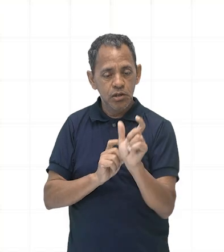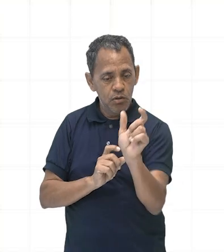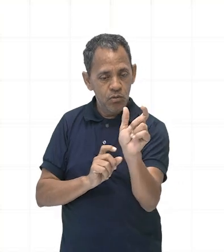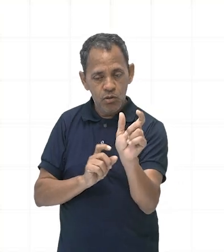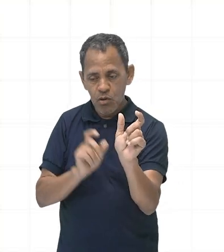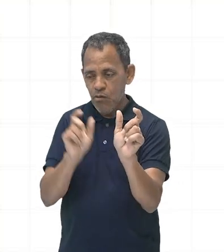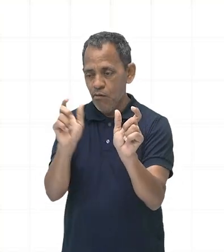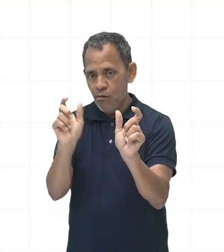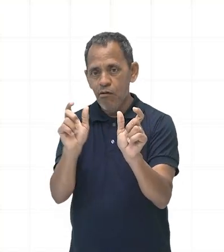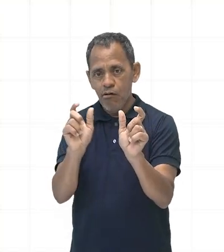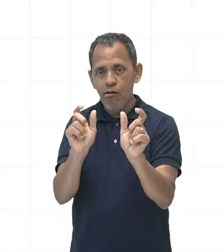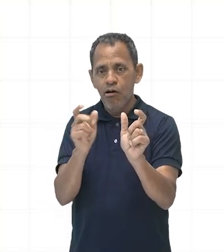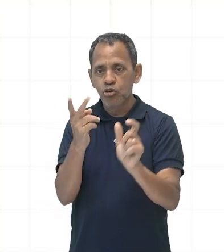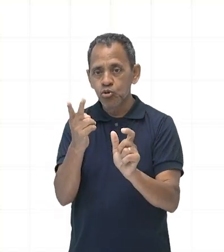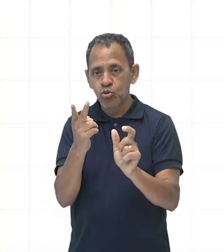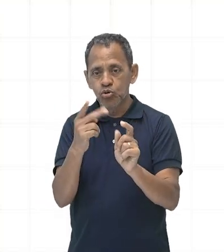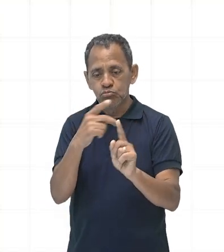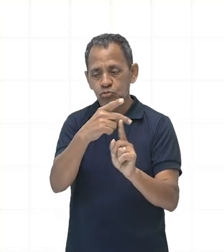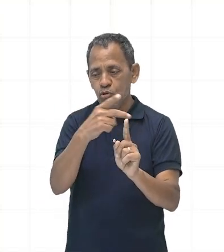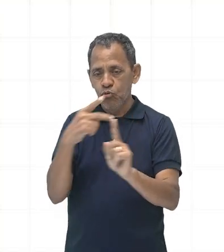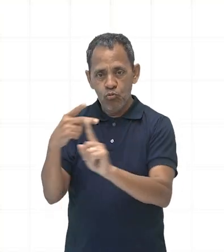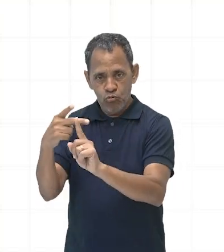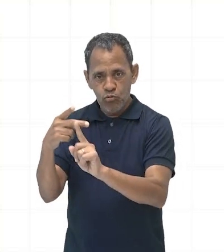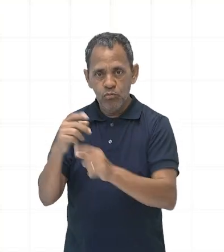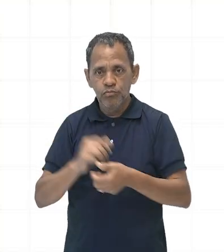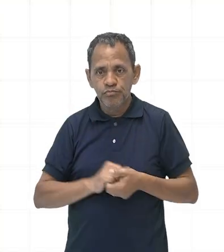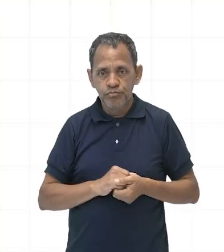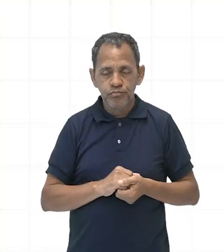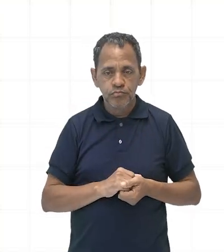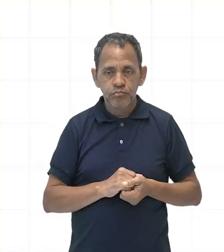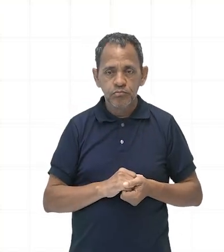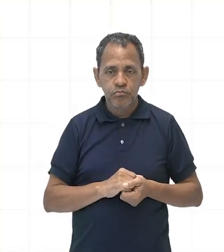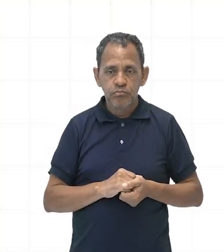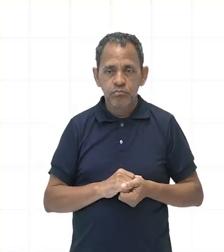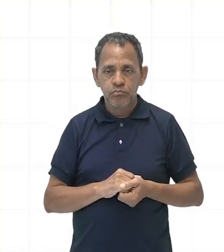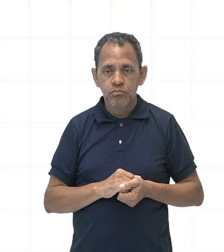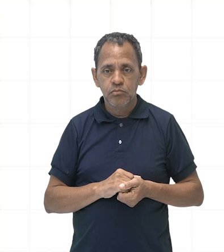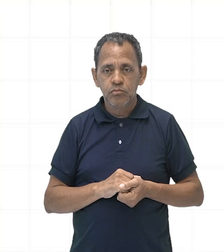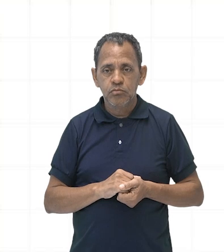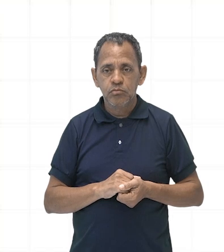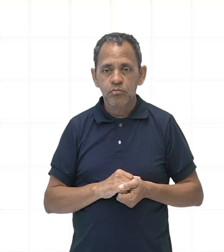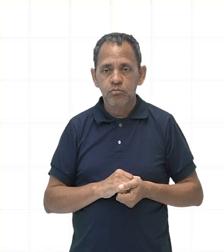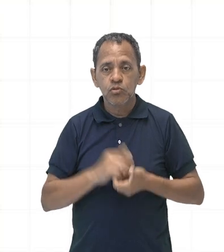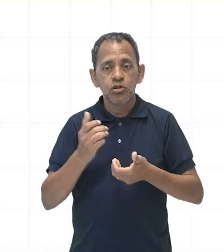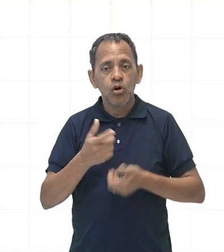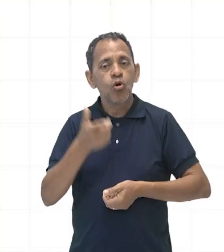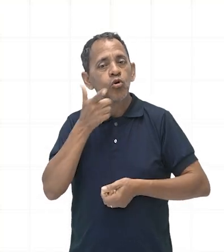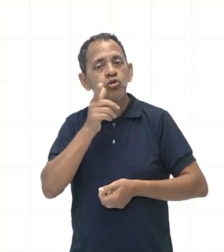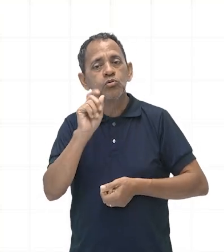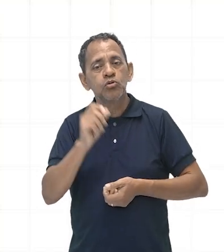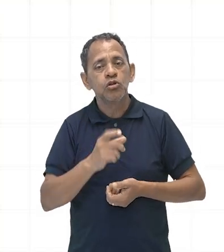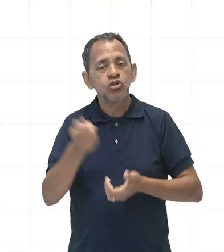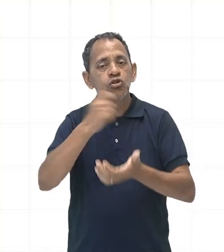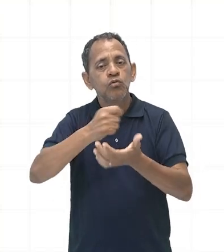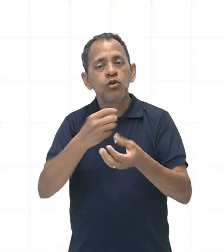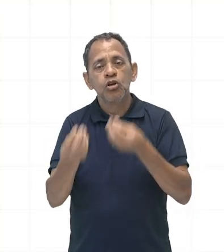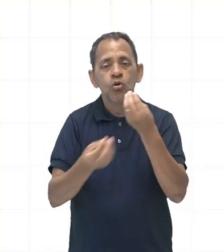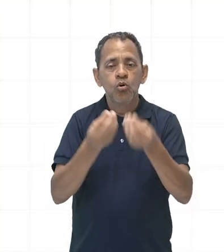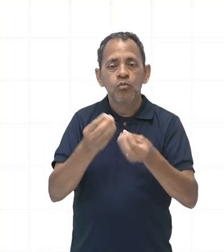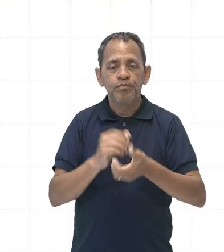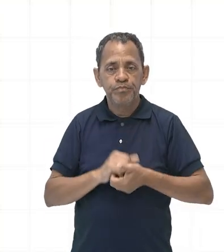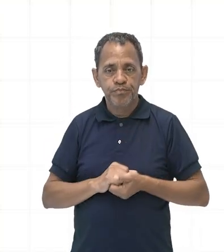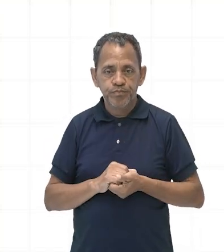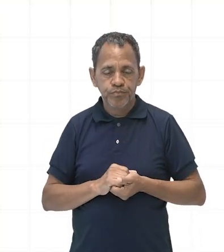entre dois quadrados, né? Nós temos a diferença entre dois quadrados. E aí, nós conseguimos escrever isso como sendo